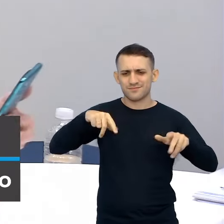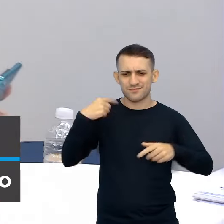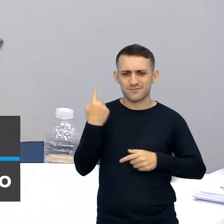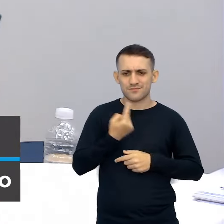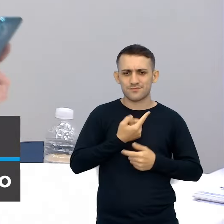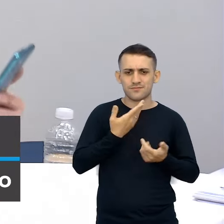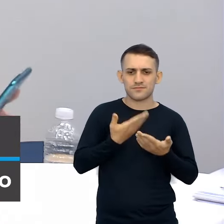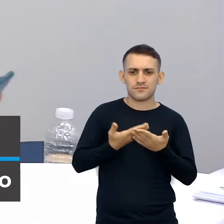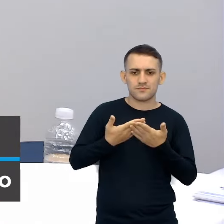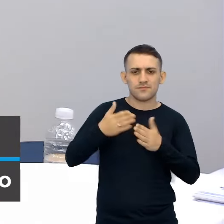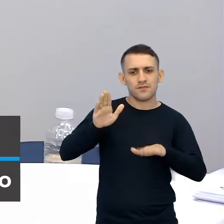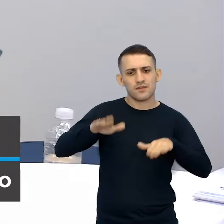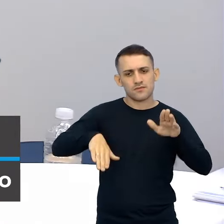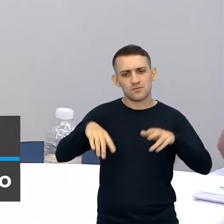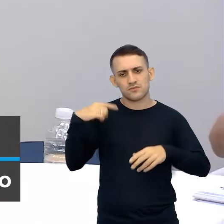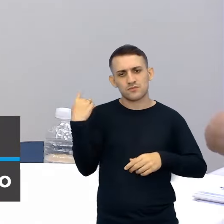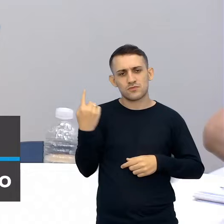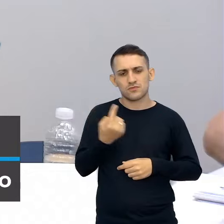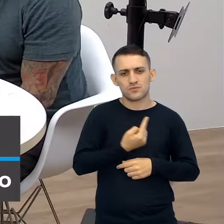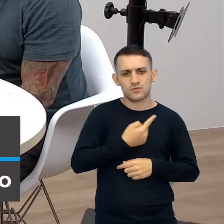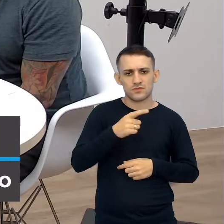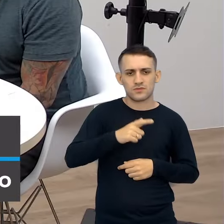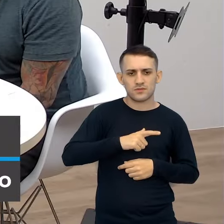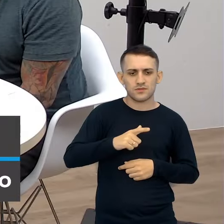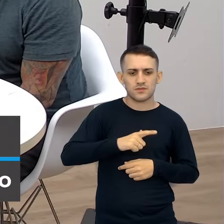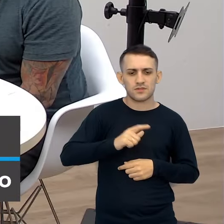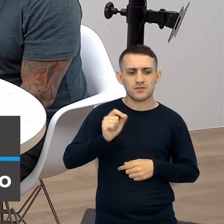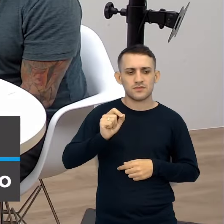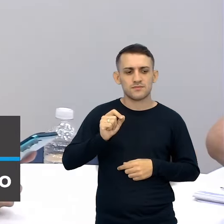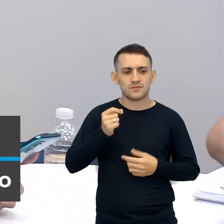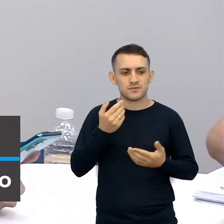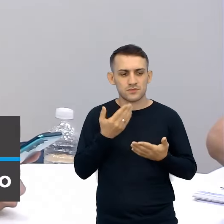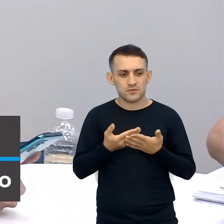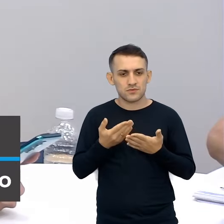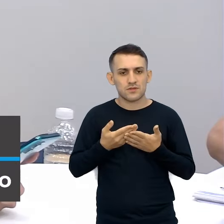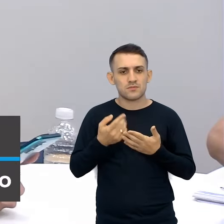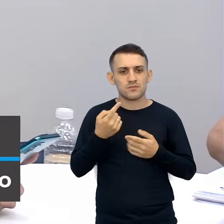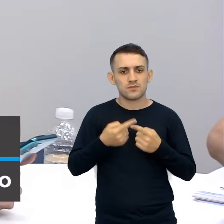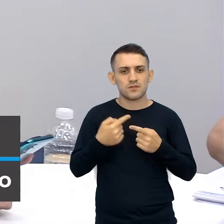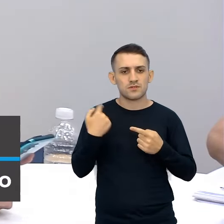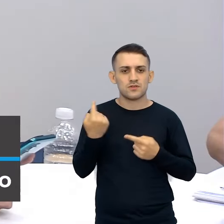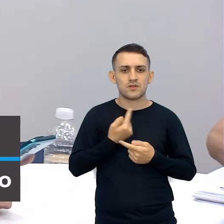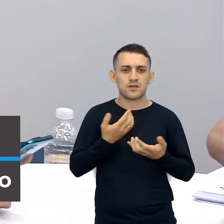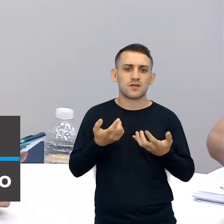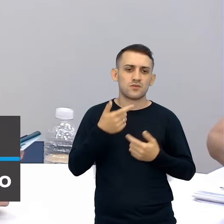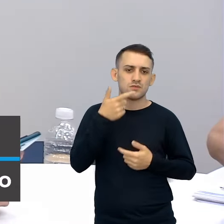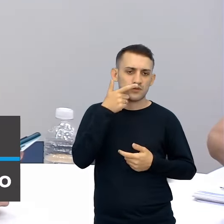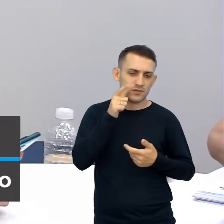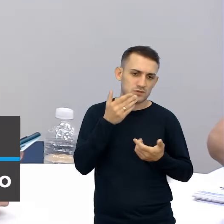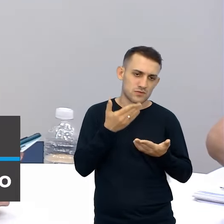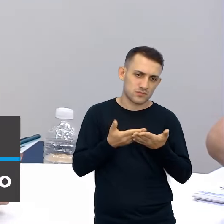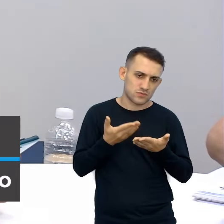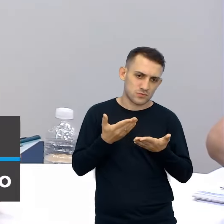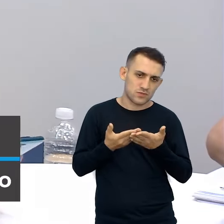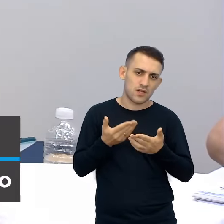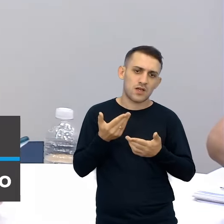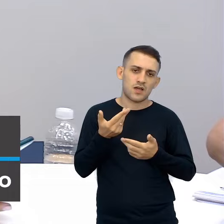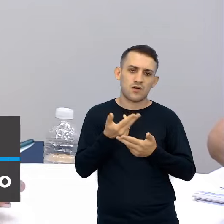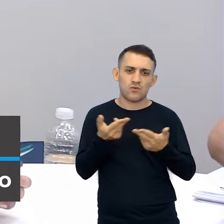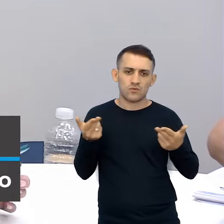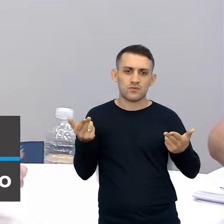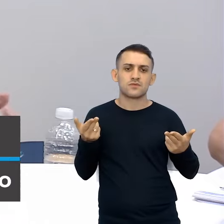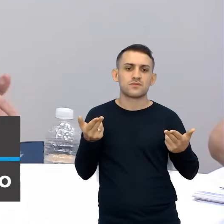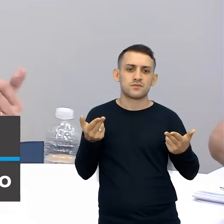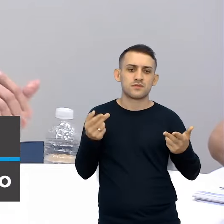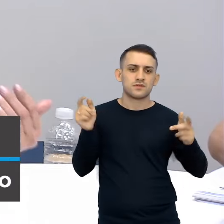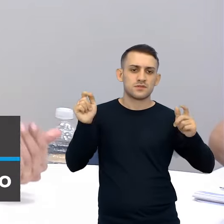Mas a gente, às vezes, fica ali se desdobrando para poder conseguir estudar alguma coisa, né? Para